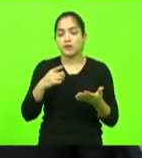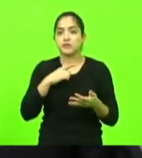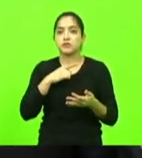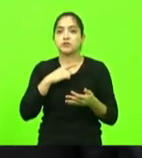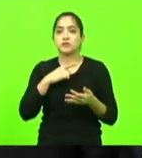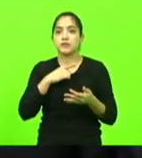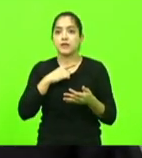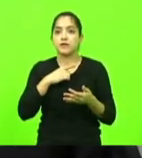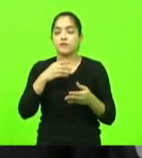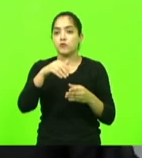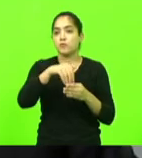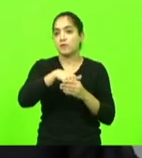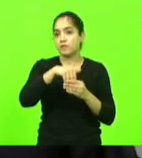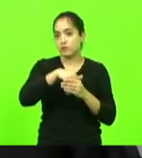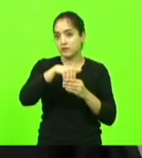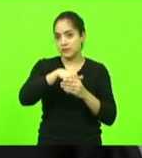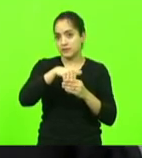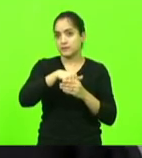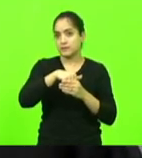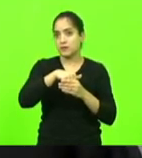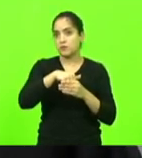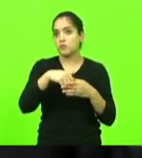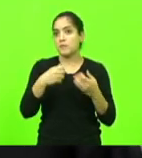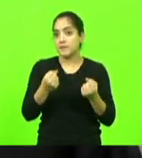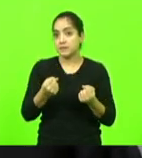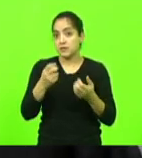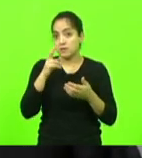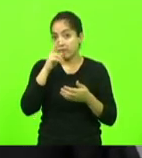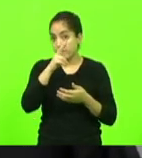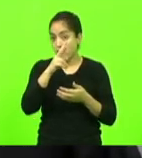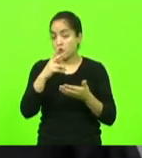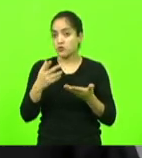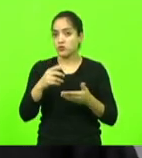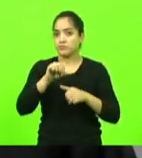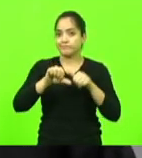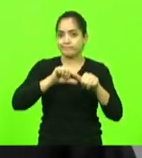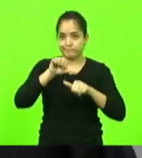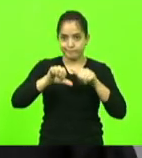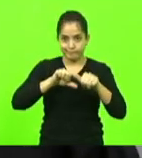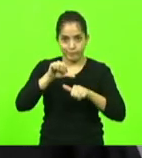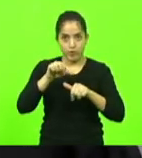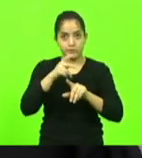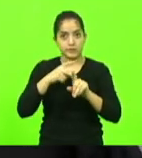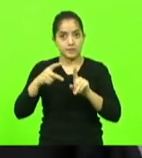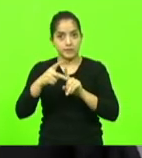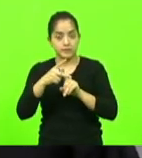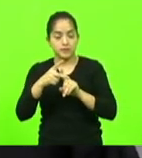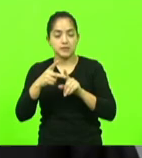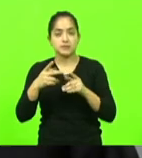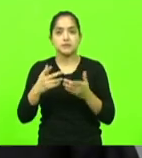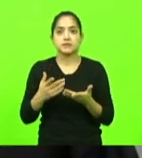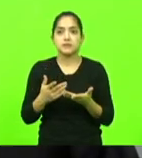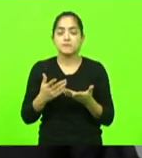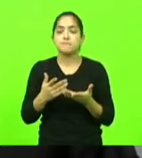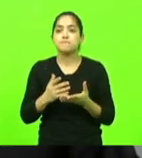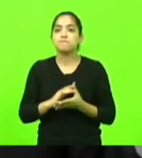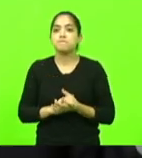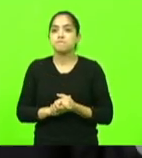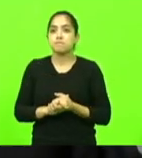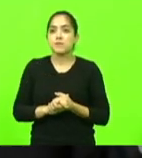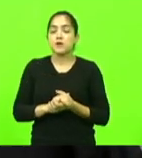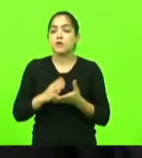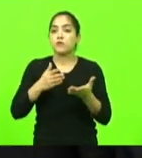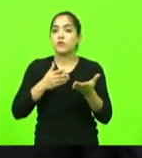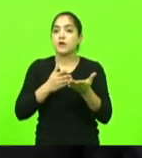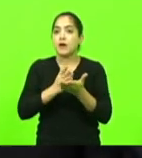uma votação bem, bem pesada e bem forte no que tange à reforma da Previdência, no qual foi aprovada,